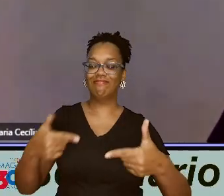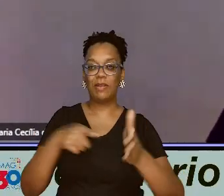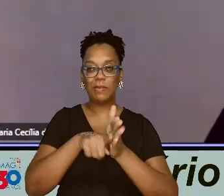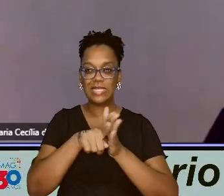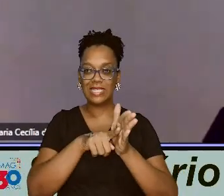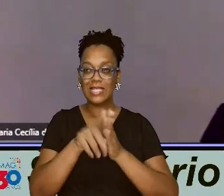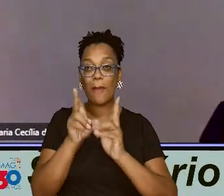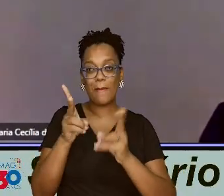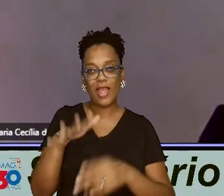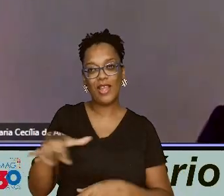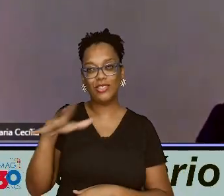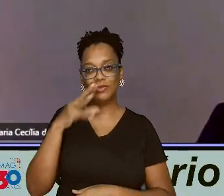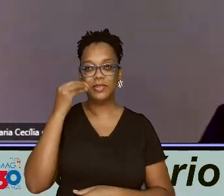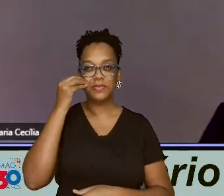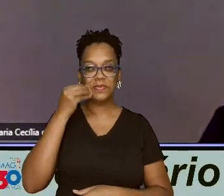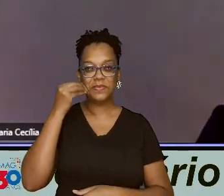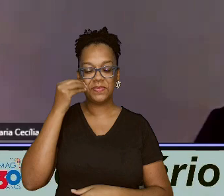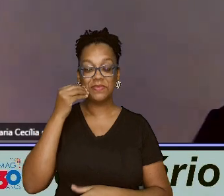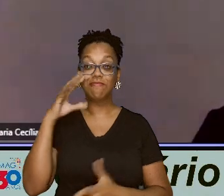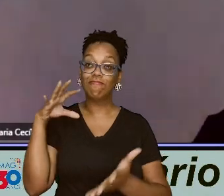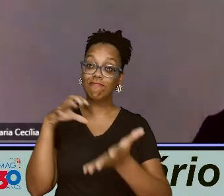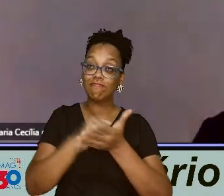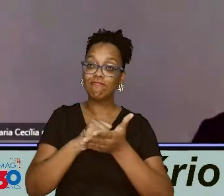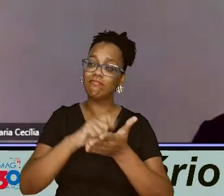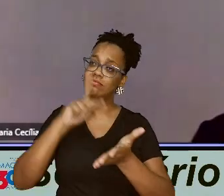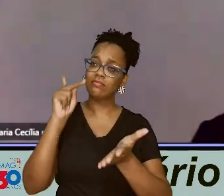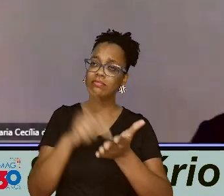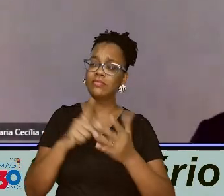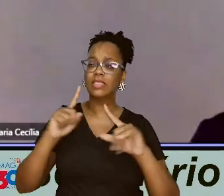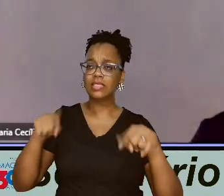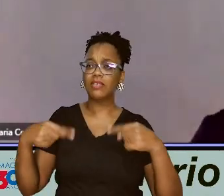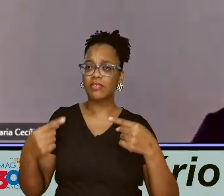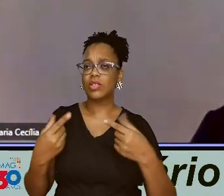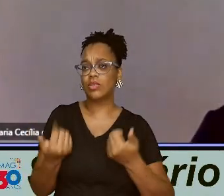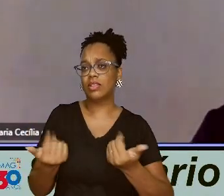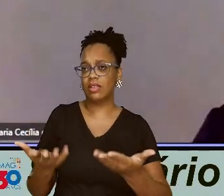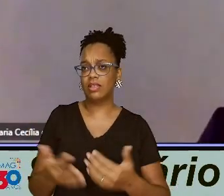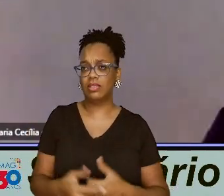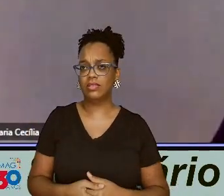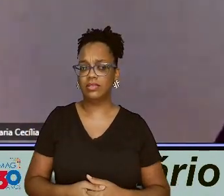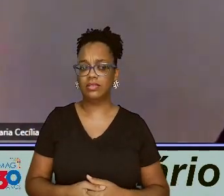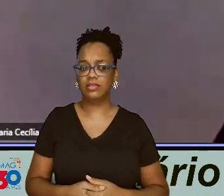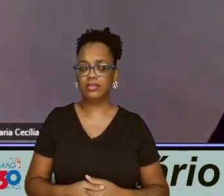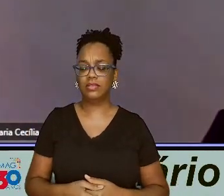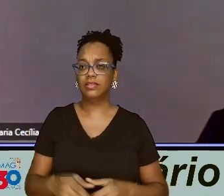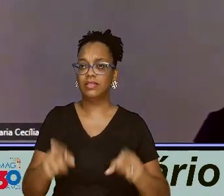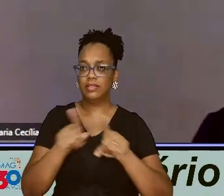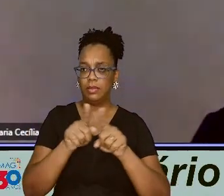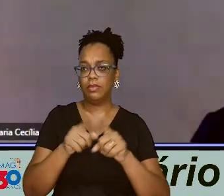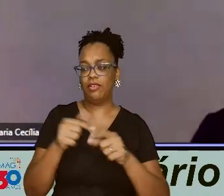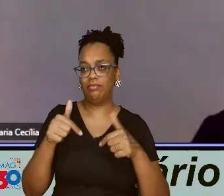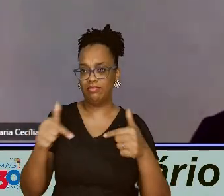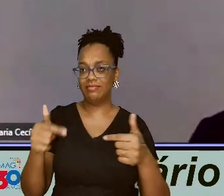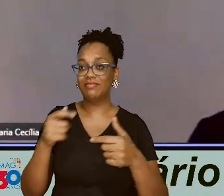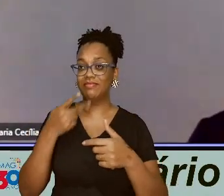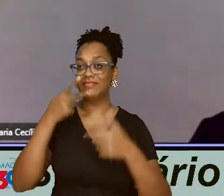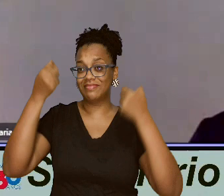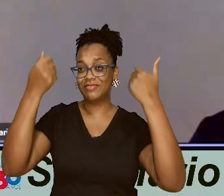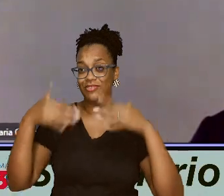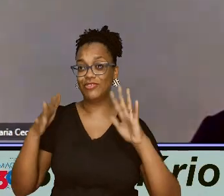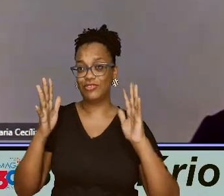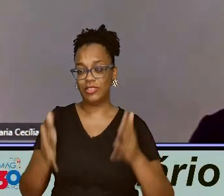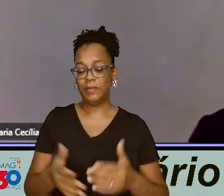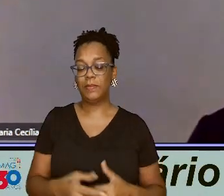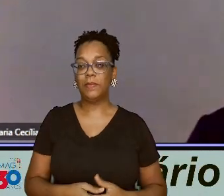mesma realidade e de registrar de forma honesta os desafios que isso traz, que também foi um apontamento que feito, né? Além disso,